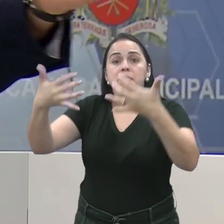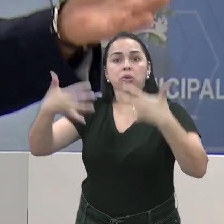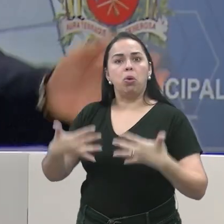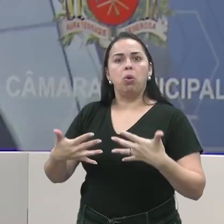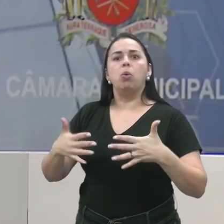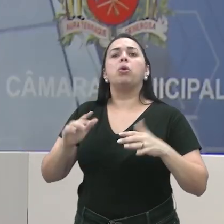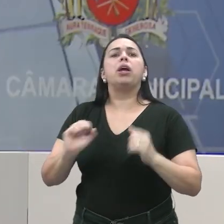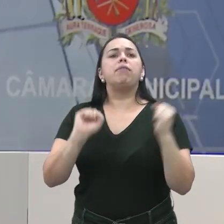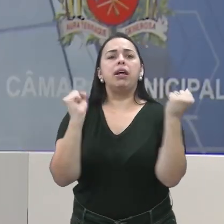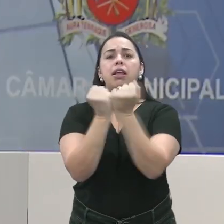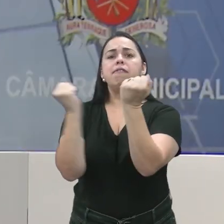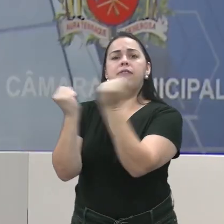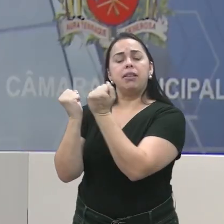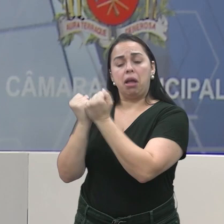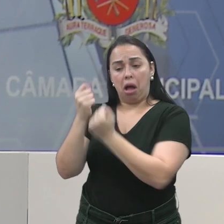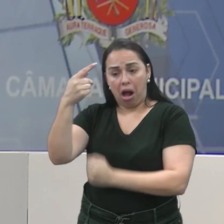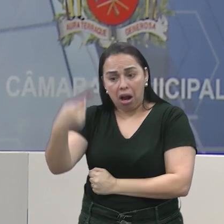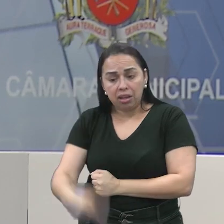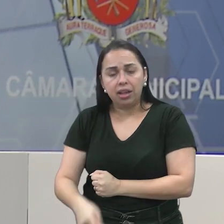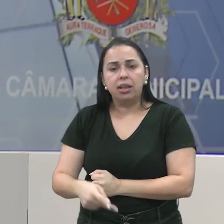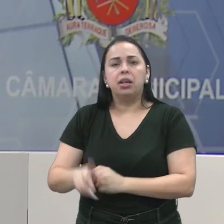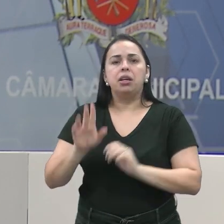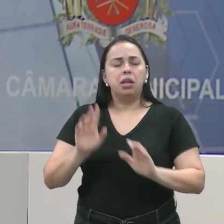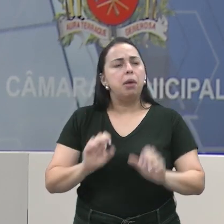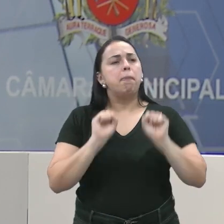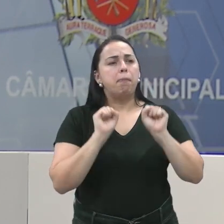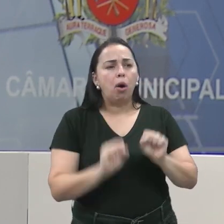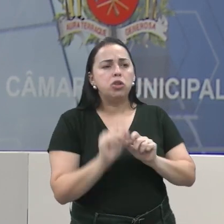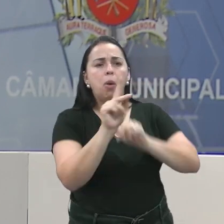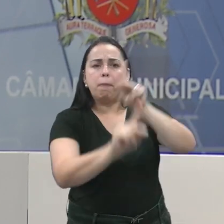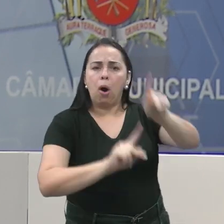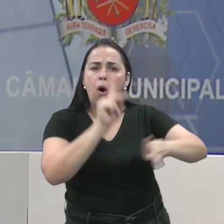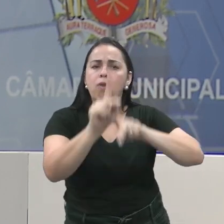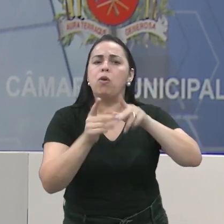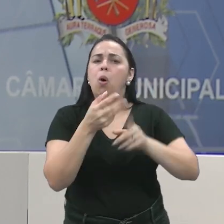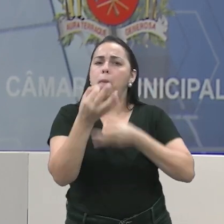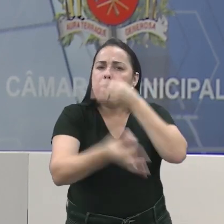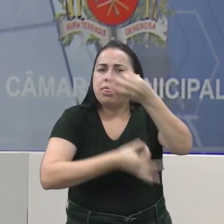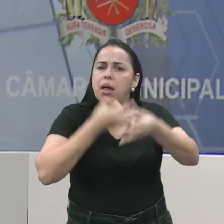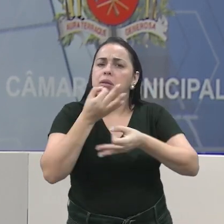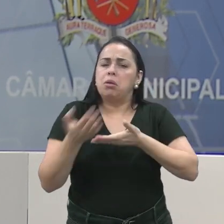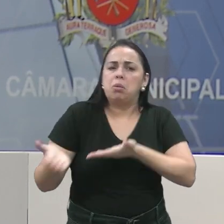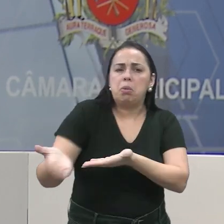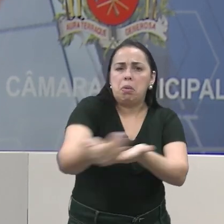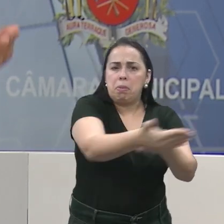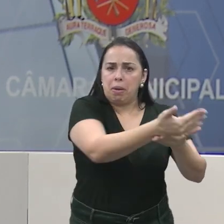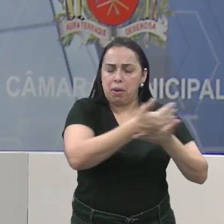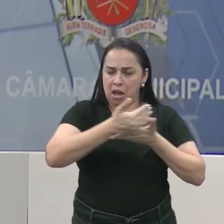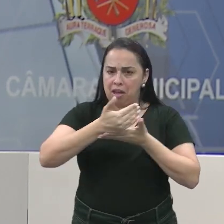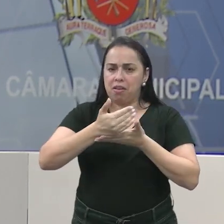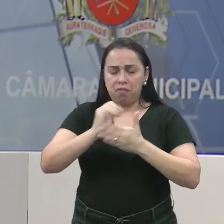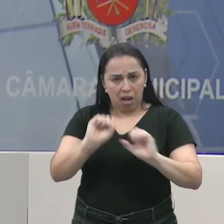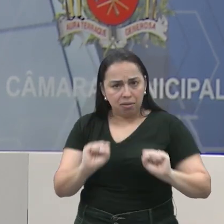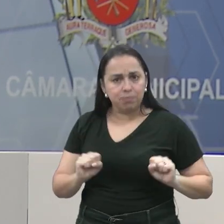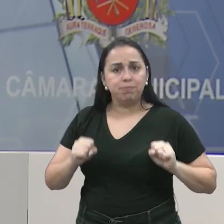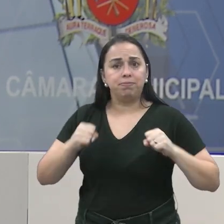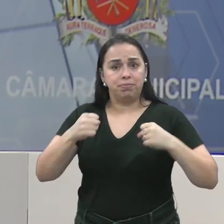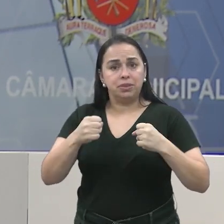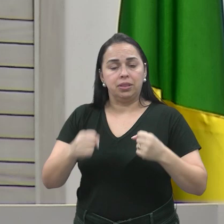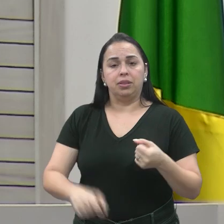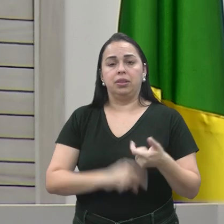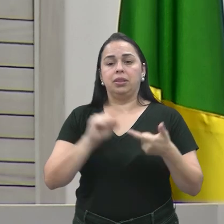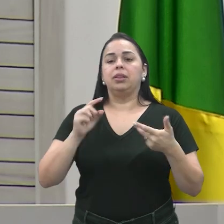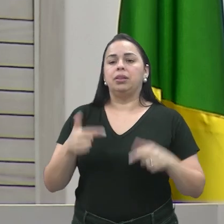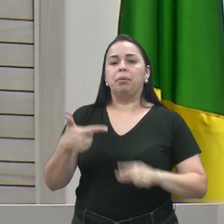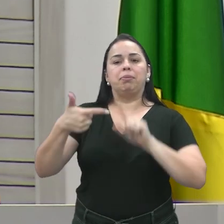que irá defender na vida política e disse estar aberto para ouvir a população e defender as famílias joseenses. Assim como